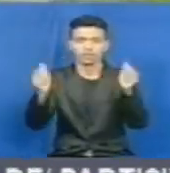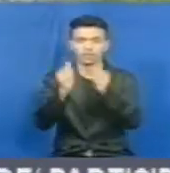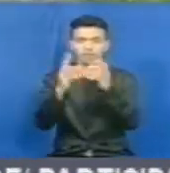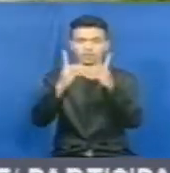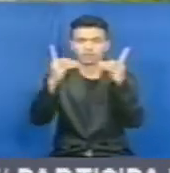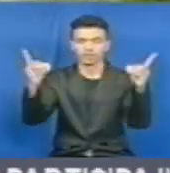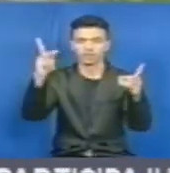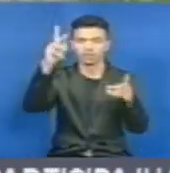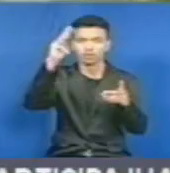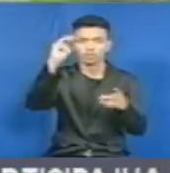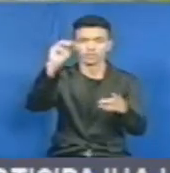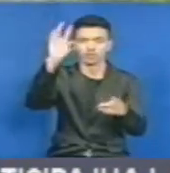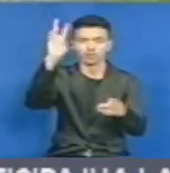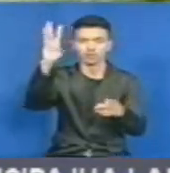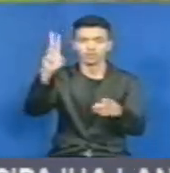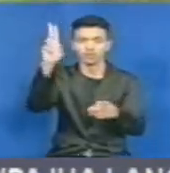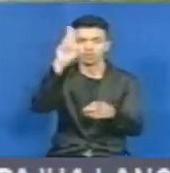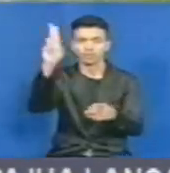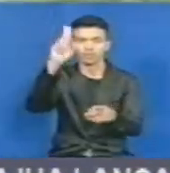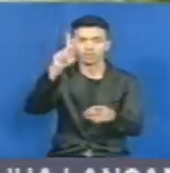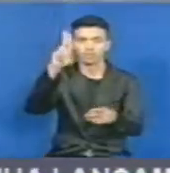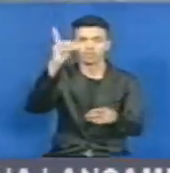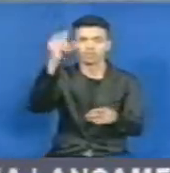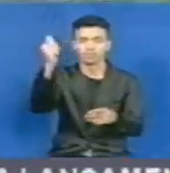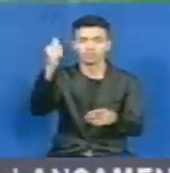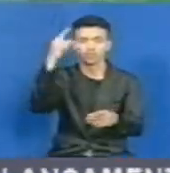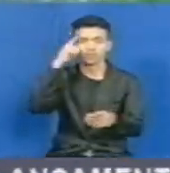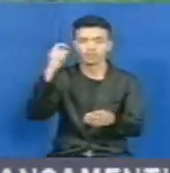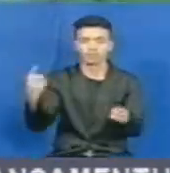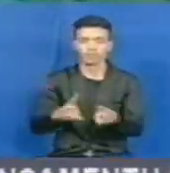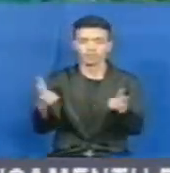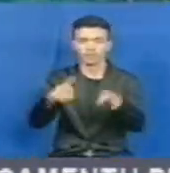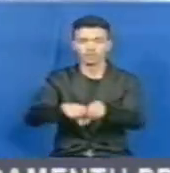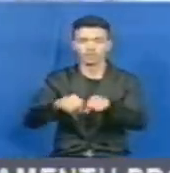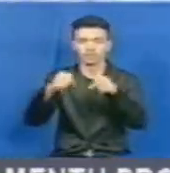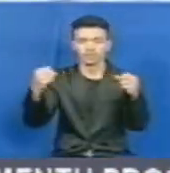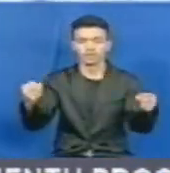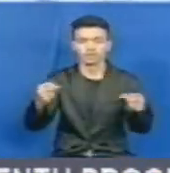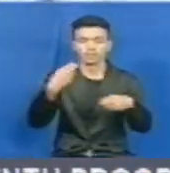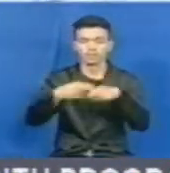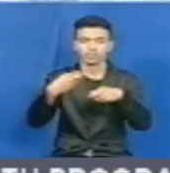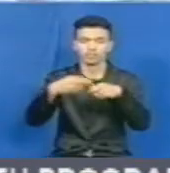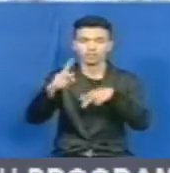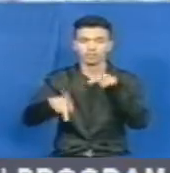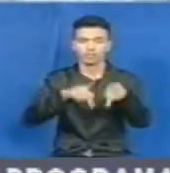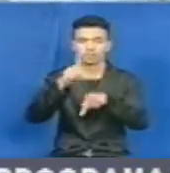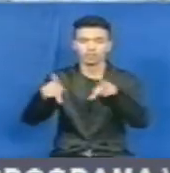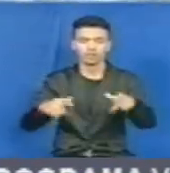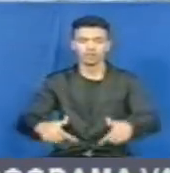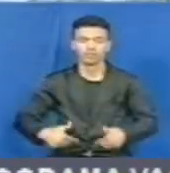nen, no utiliza CUDA rodi tula sasan, também condição estrada ladiat, dificulta tebes comunidade